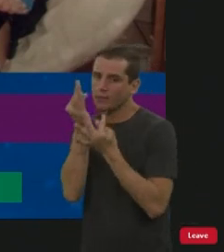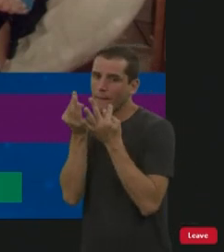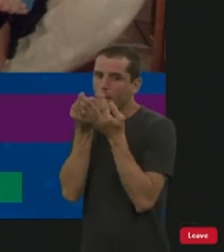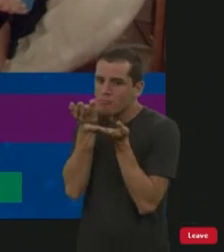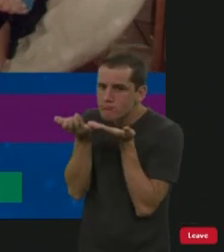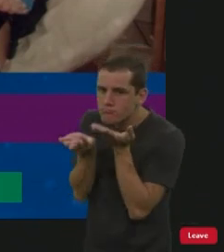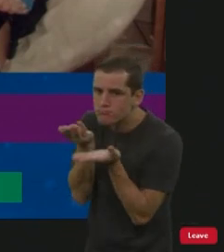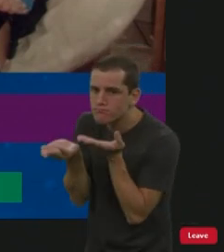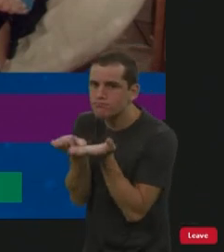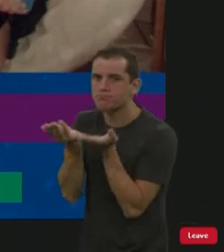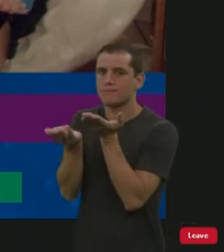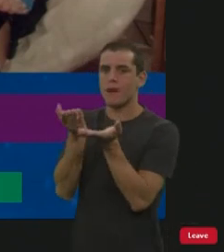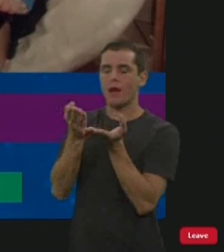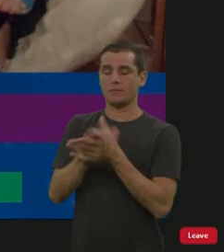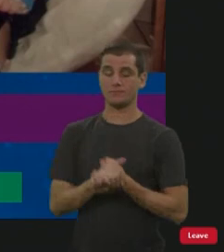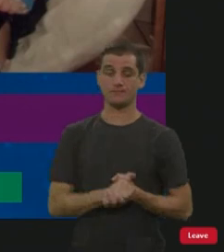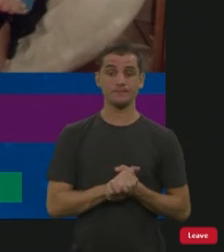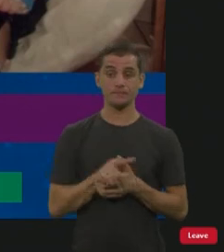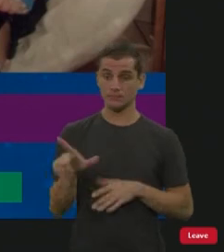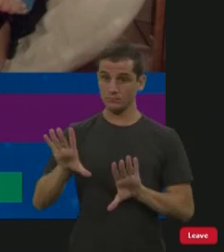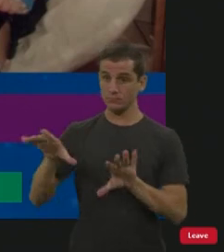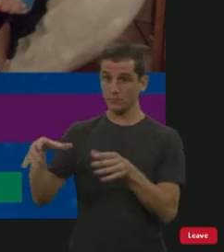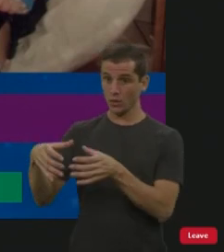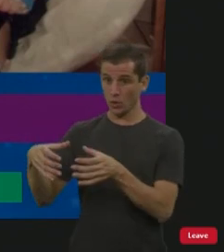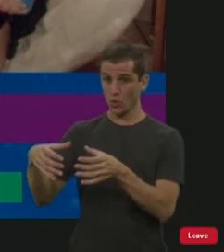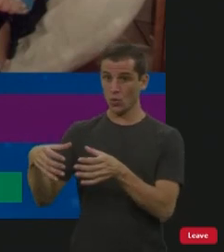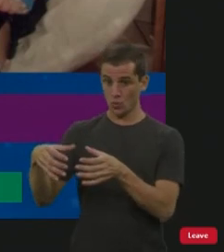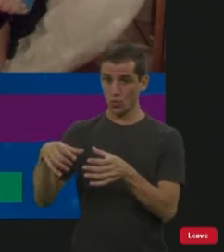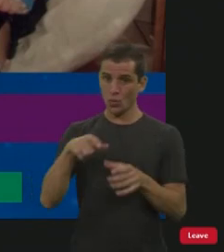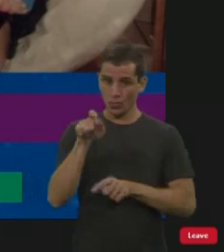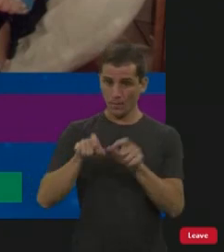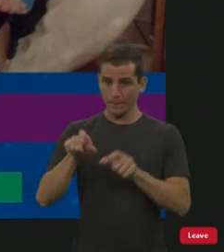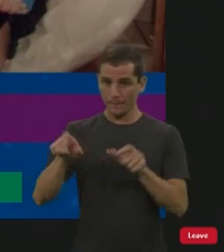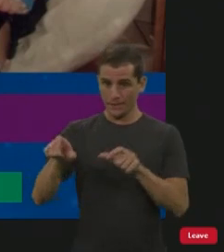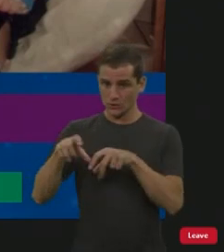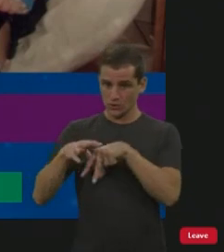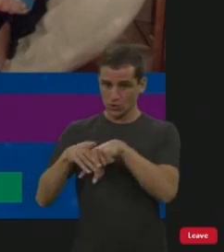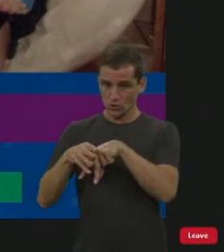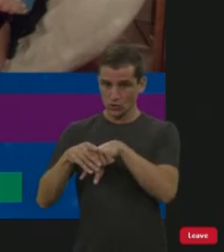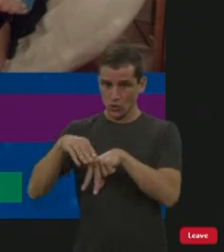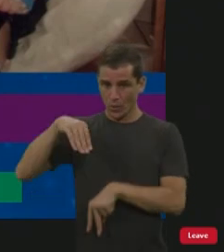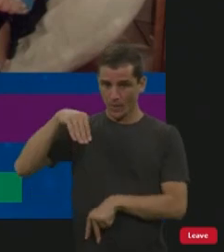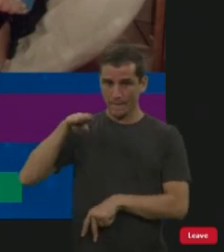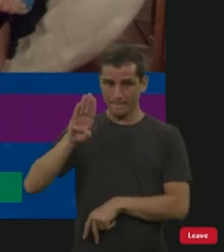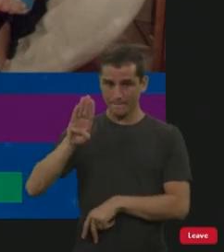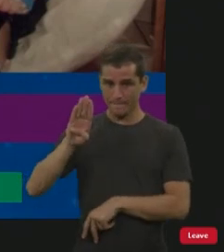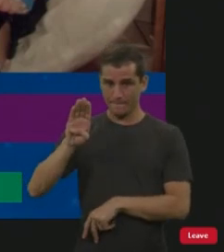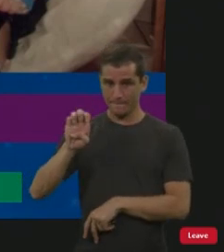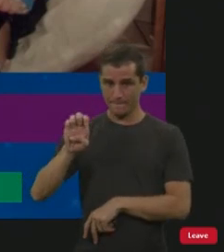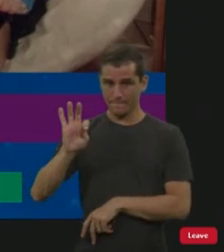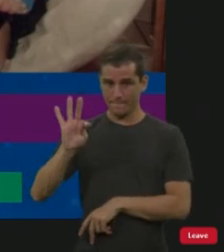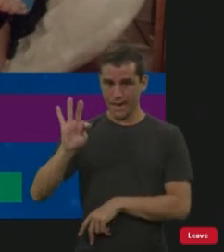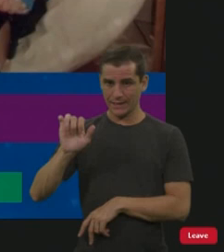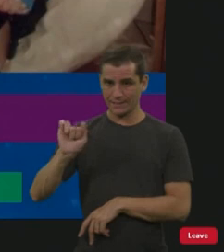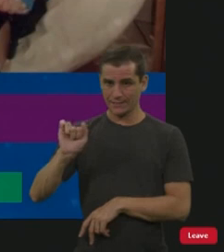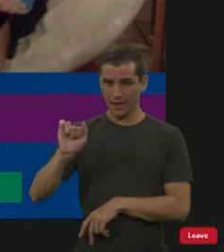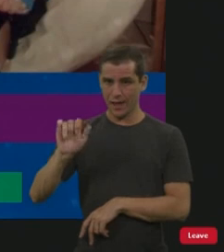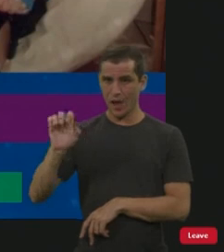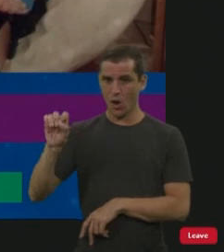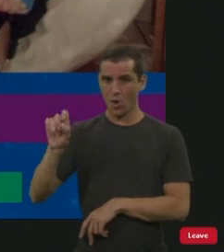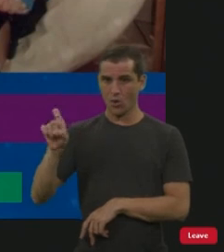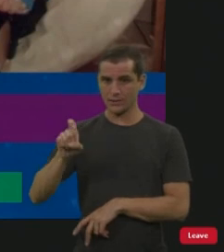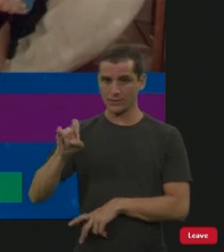todo esse grupo da beta-oxidação, né, incluído de cadeia longa, que é o que eu estou falando aqui hoje, ele